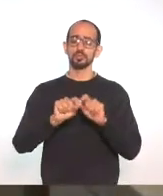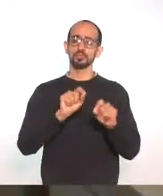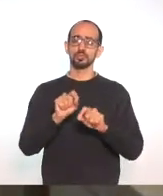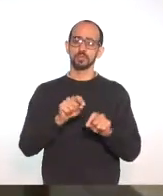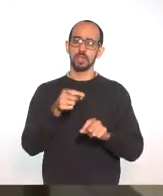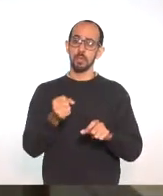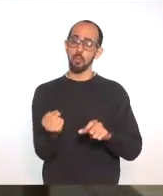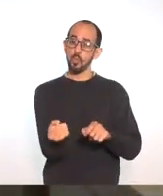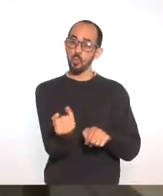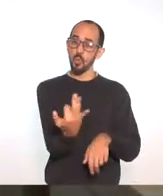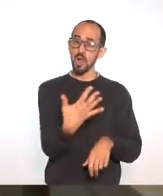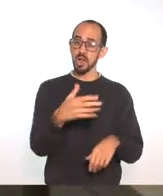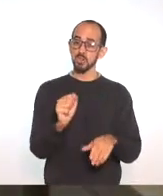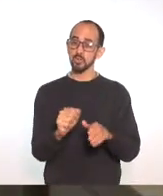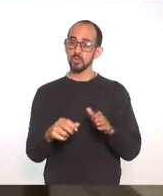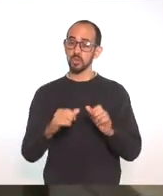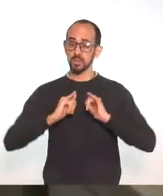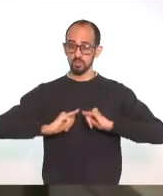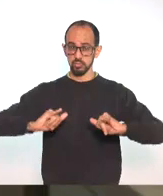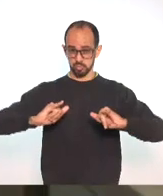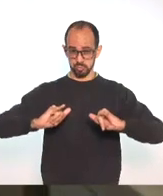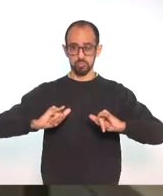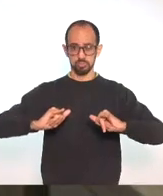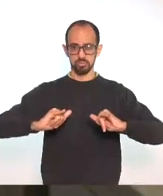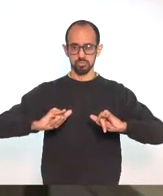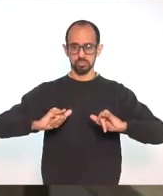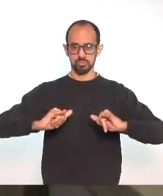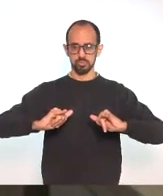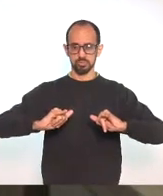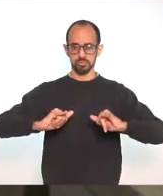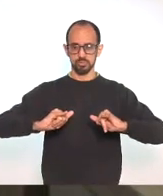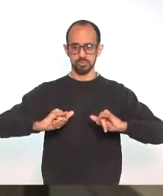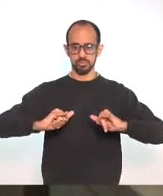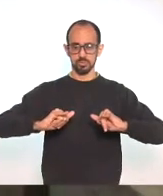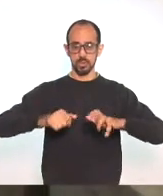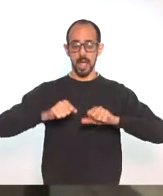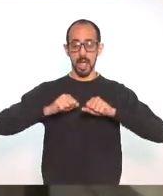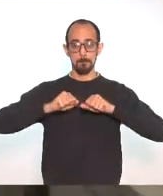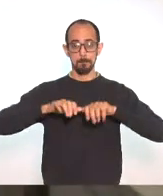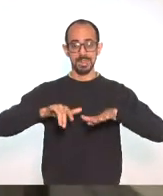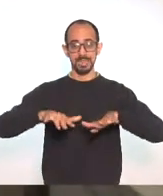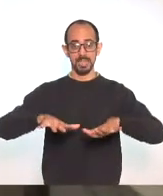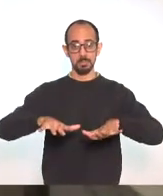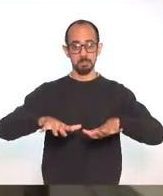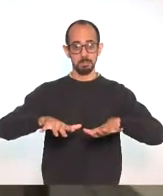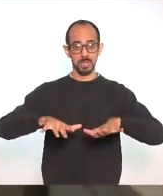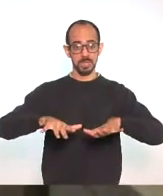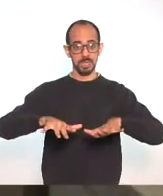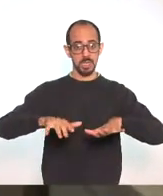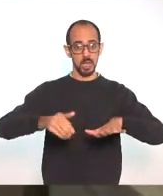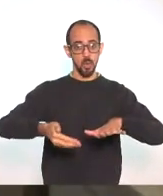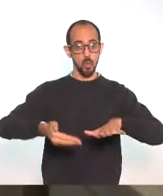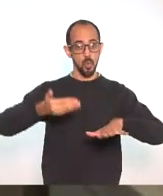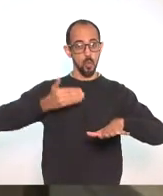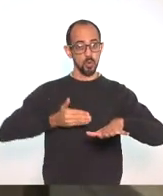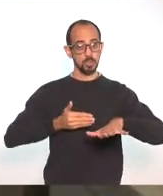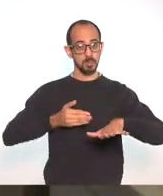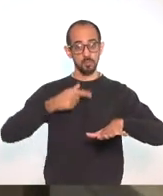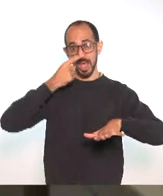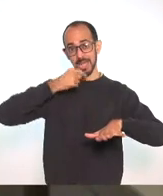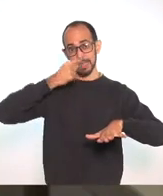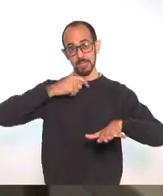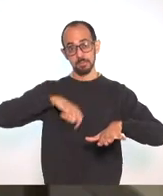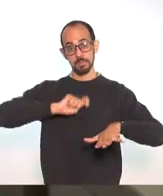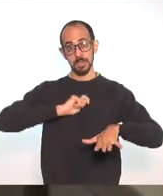e quando foi promulgada a última pandemia Mundial tinha 70 anos e foi a gripe